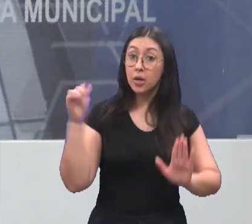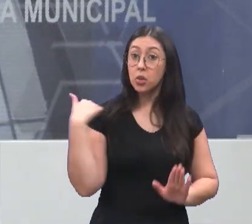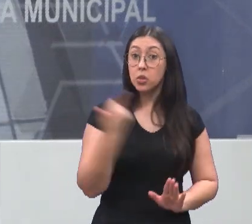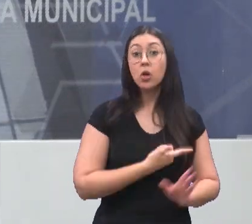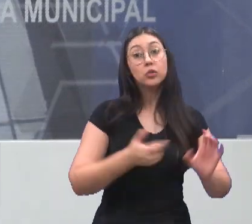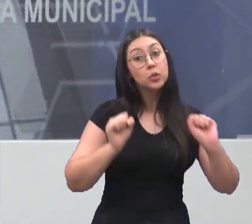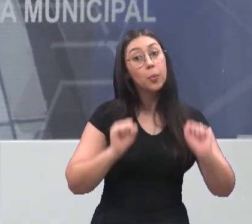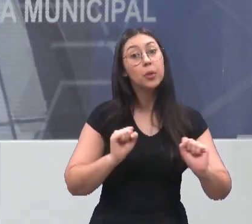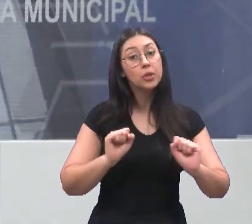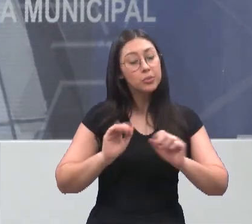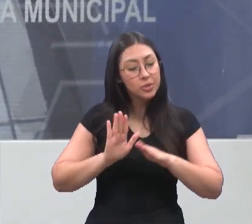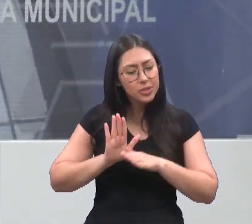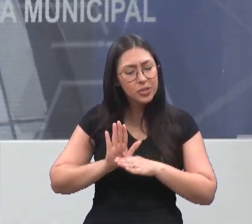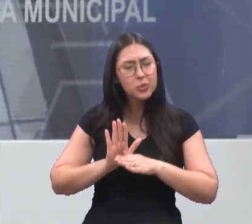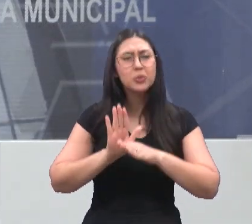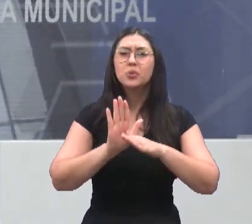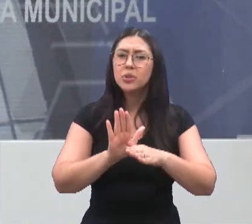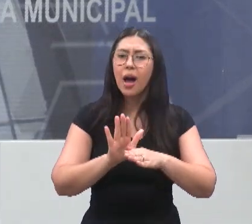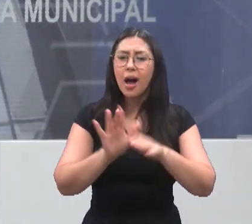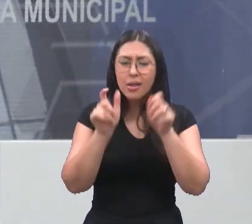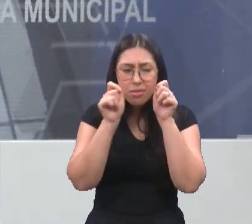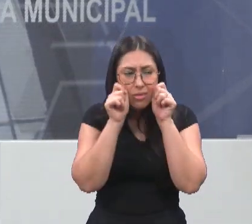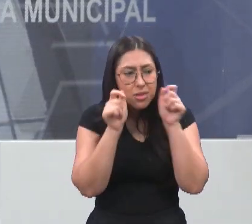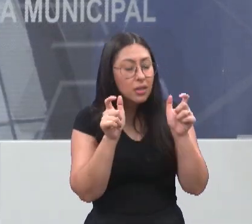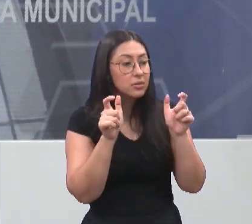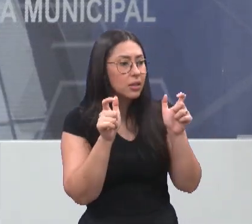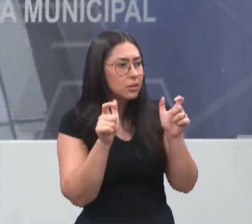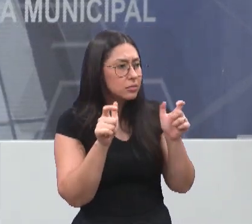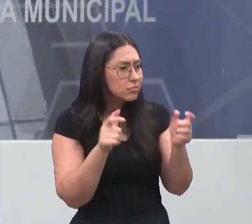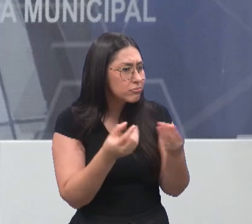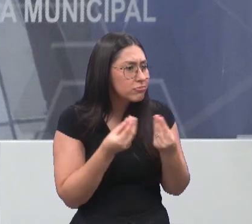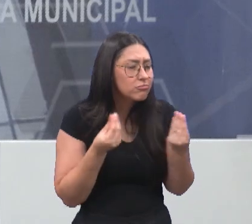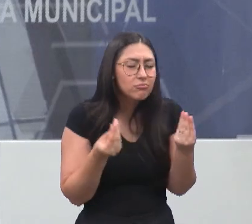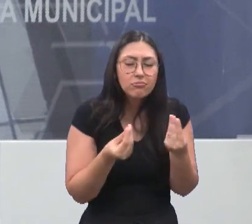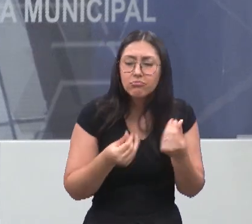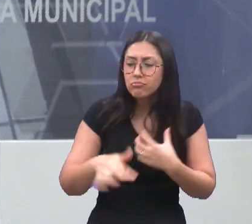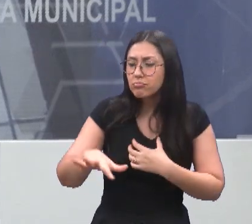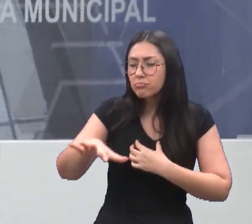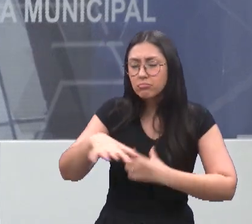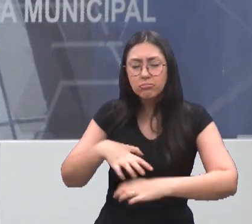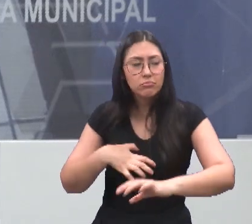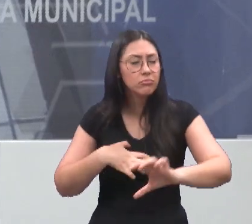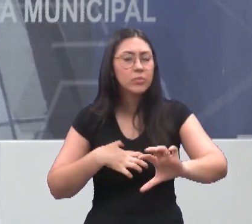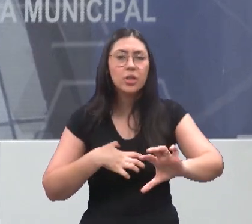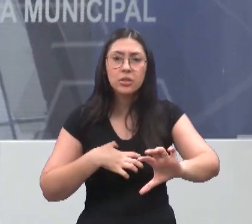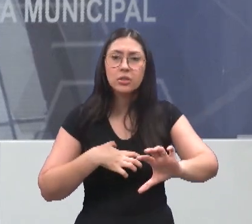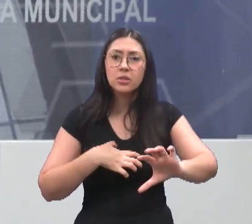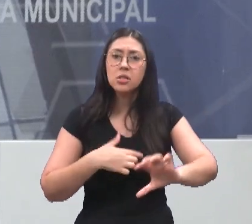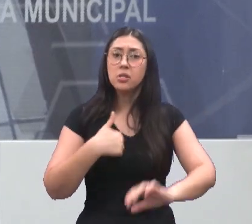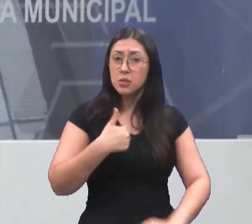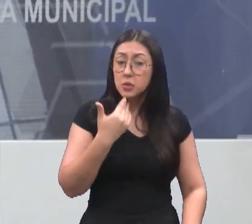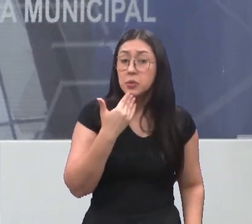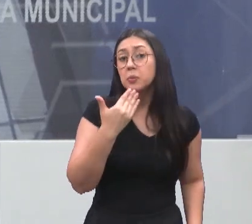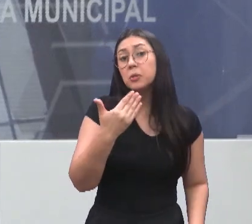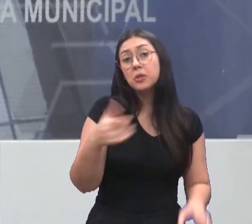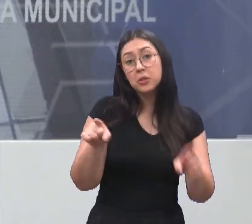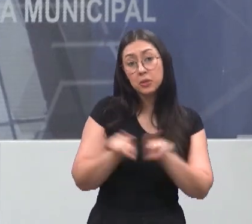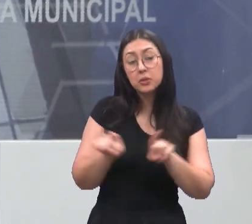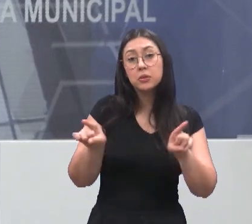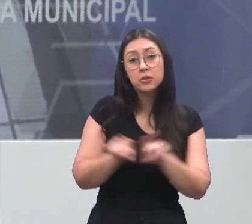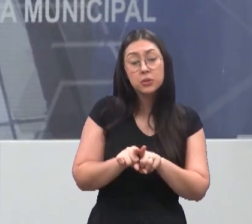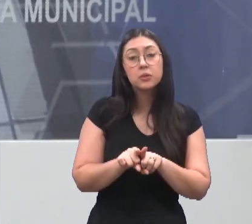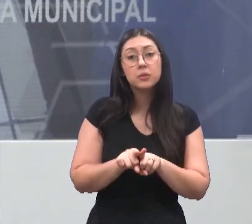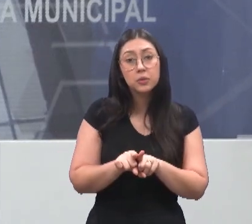mantiver atenta à sensibilidade de uma dor de uma criança. E peço também que